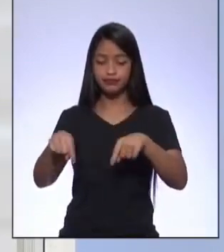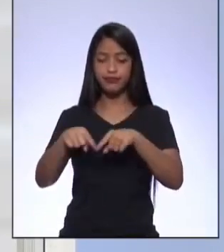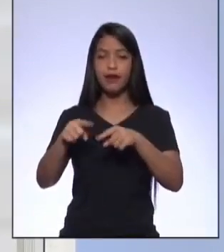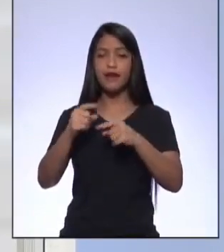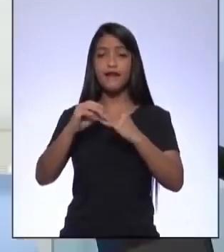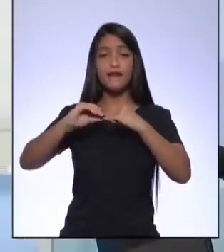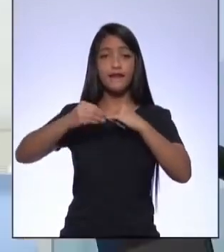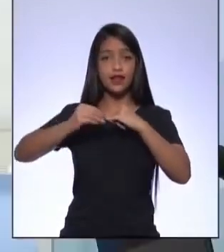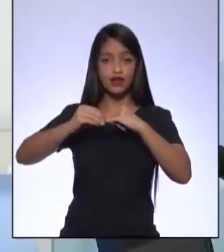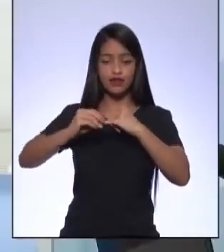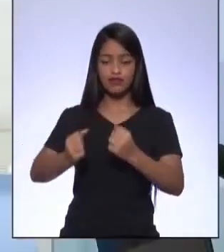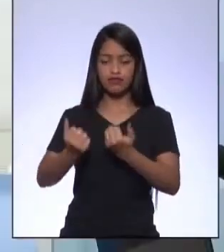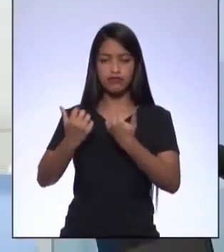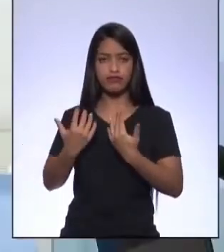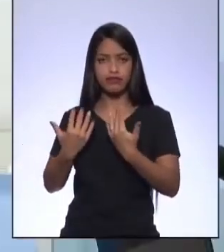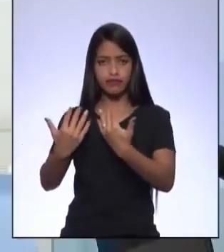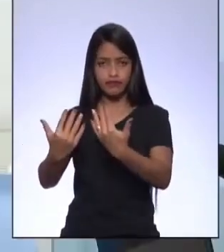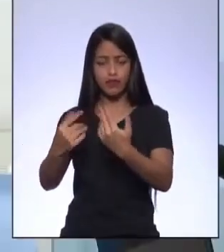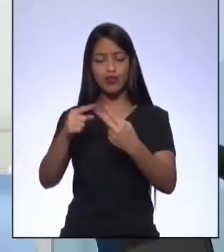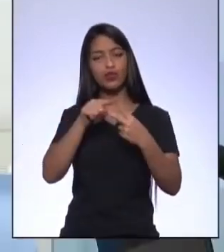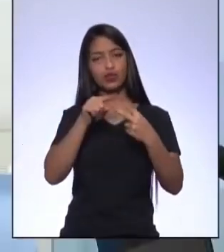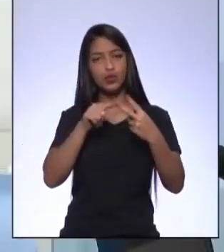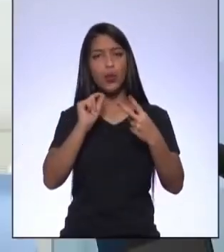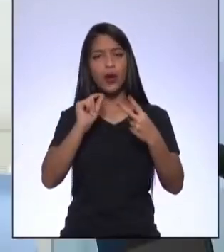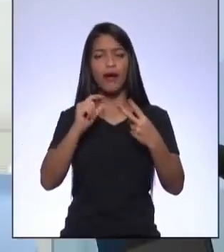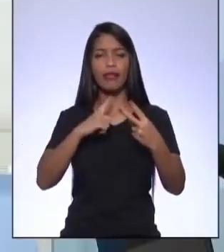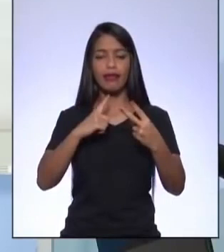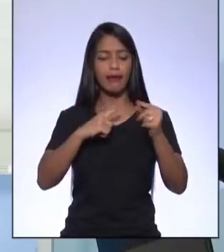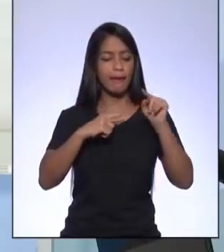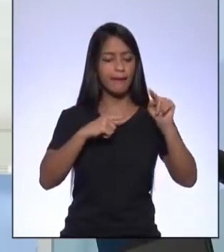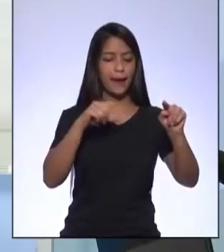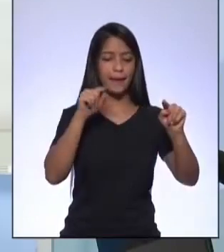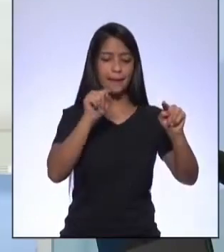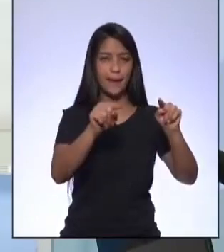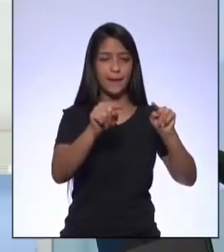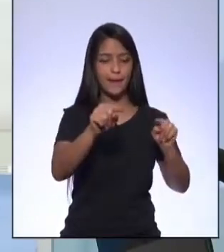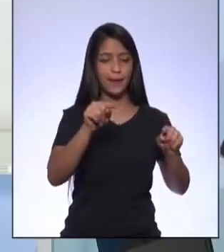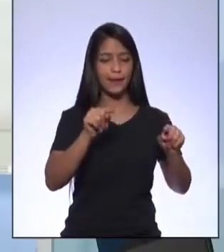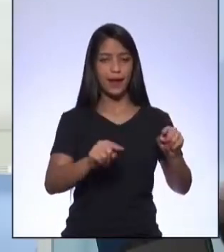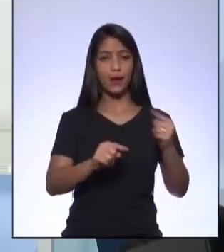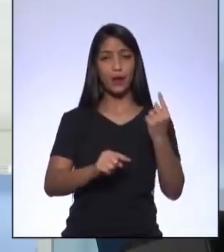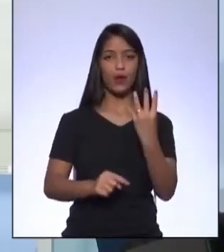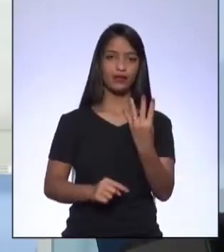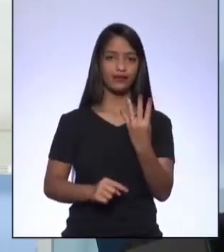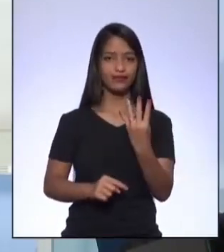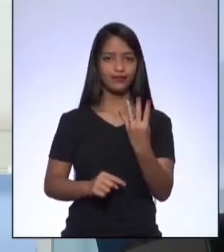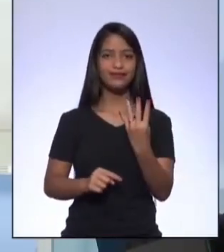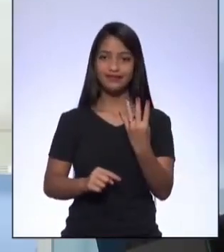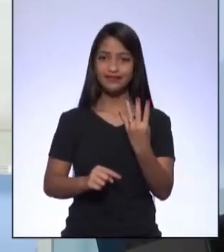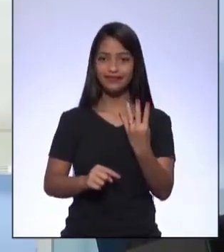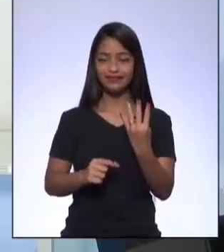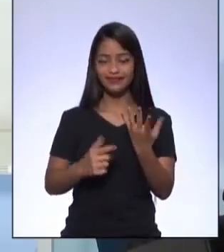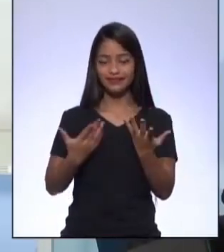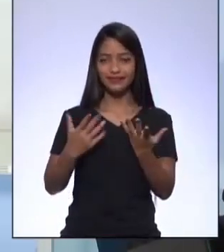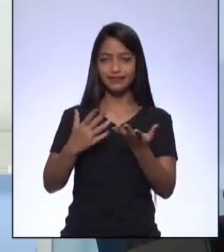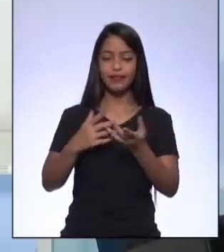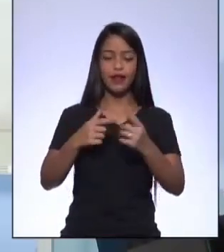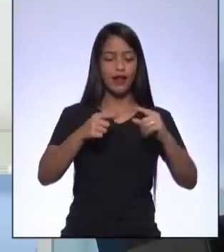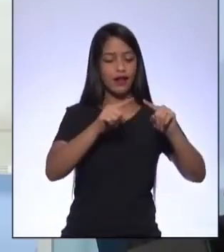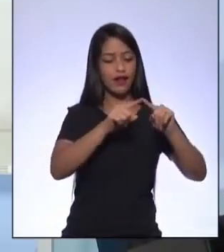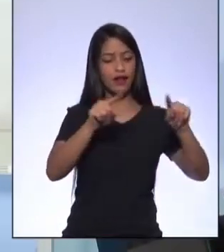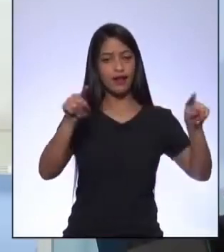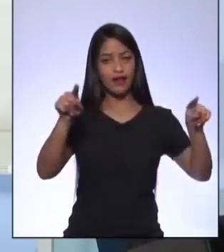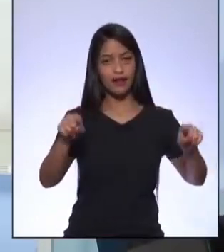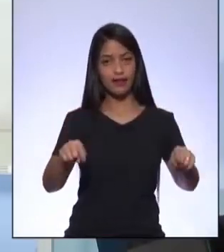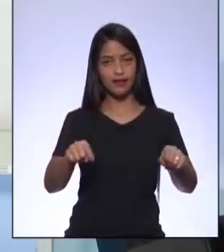a cultura do feijão. Então são duas figuras geométricas bastante comuns, bastante usuais. O retângulo